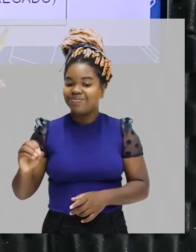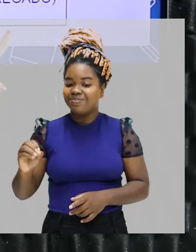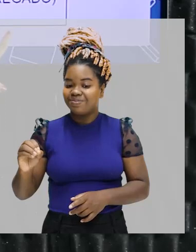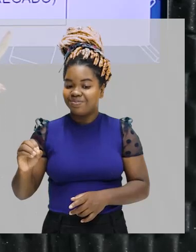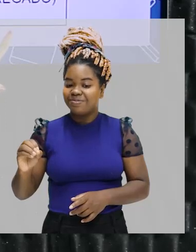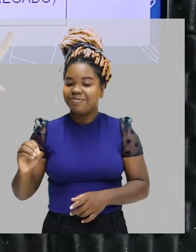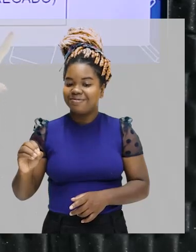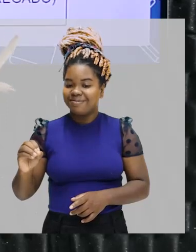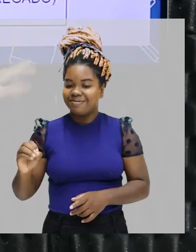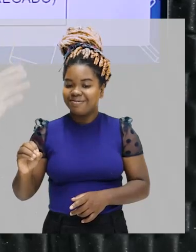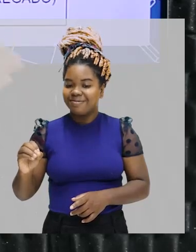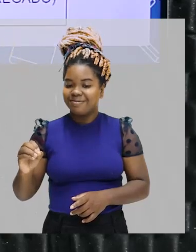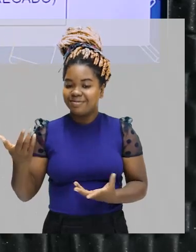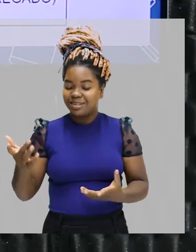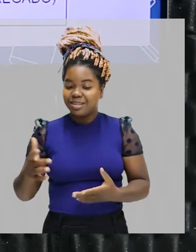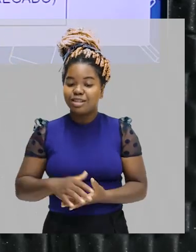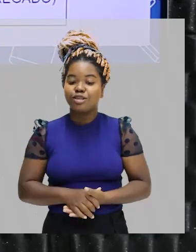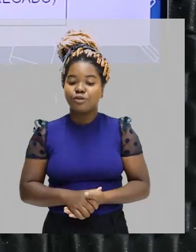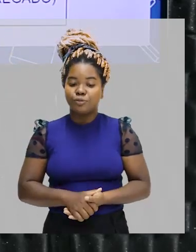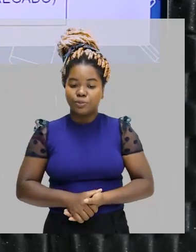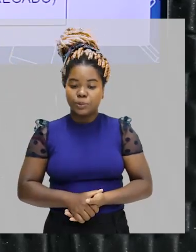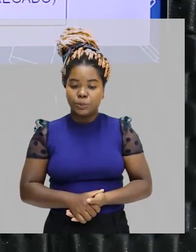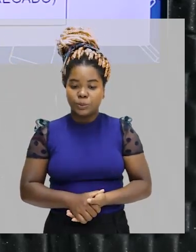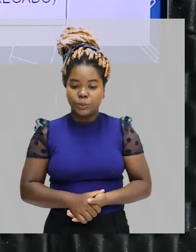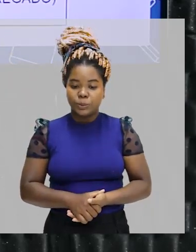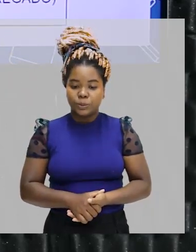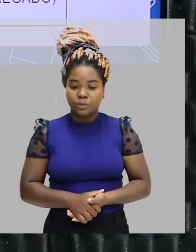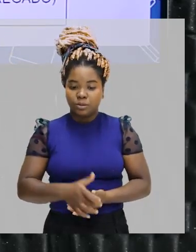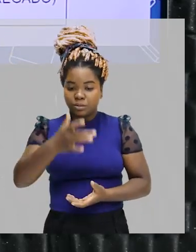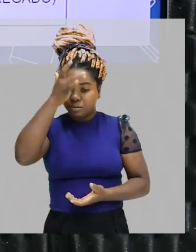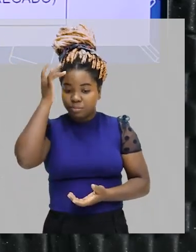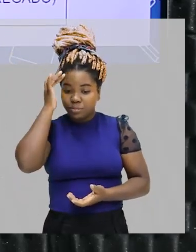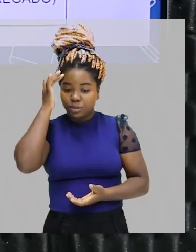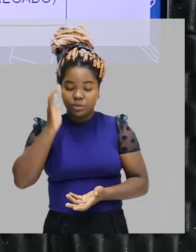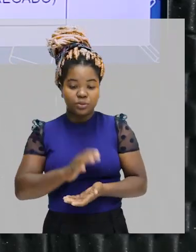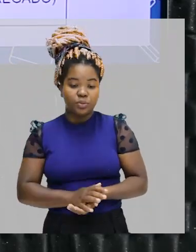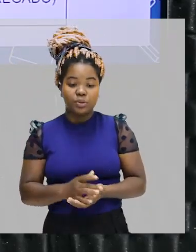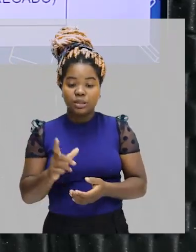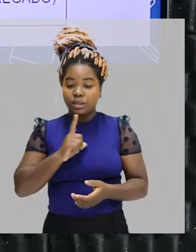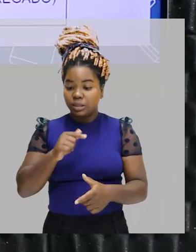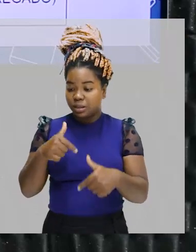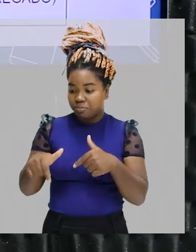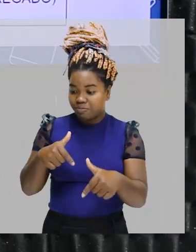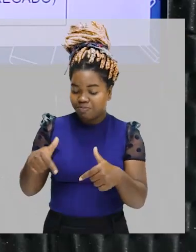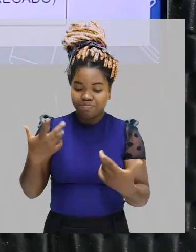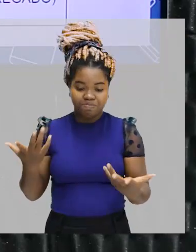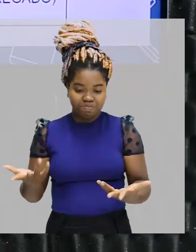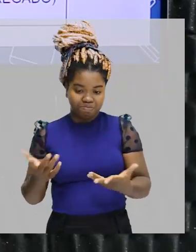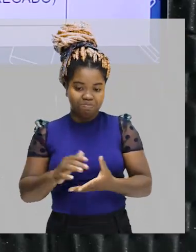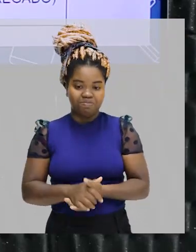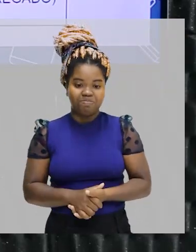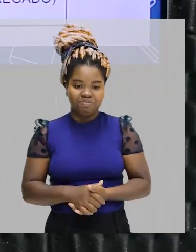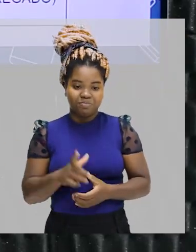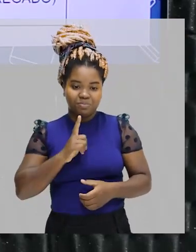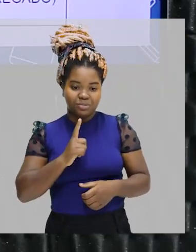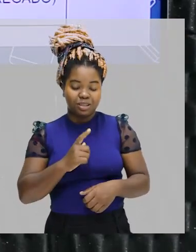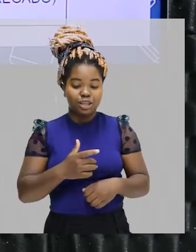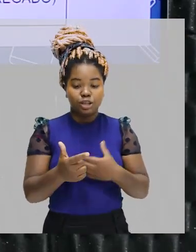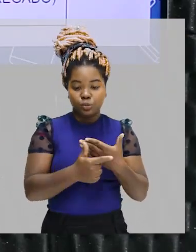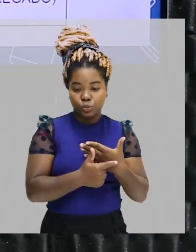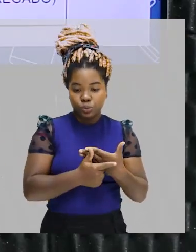o empregado ou a empregada, a pessoa que foi empregada, que foi contratada para exercer uma